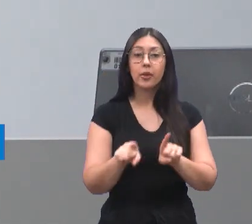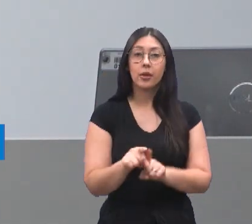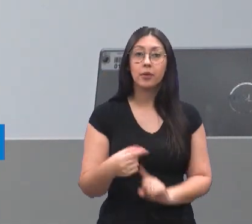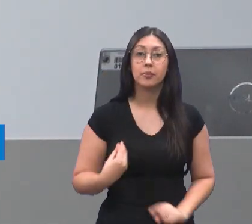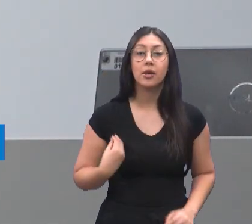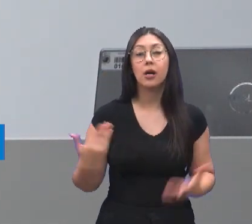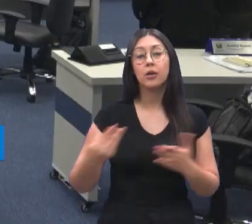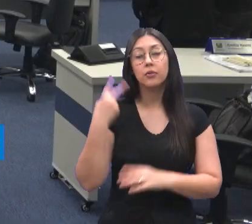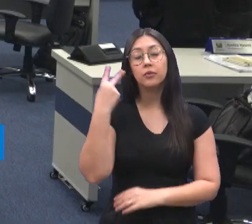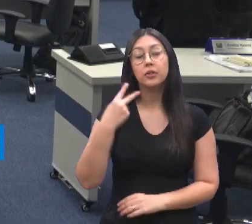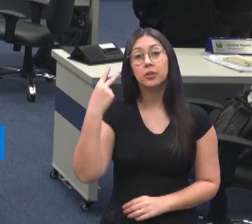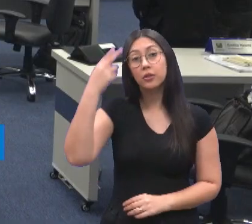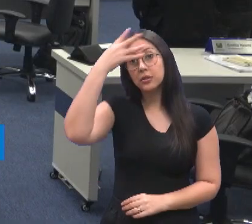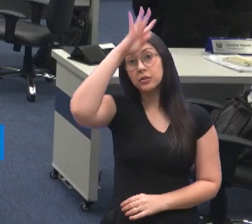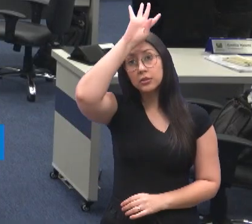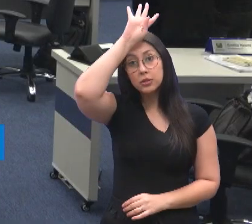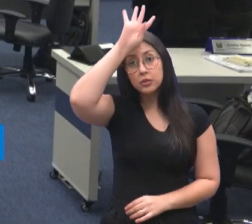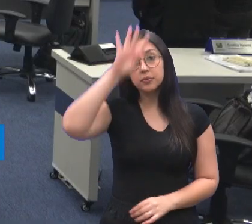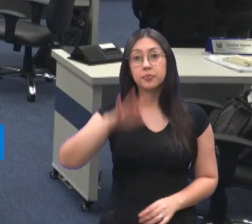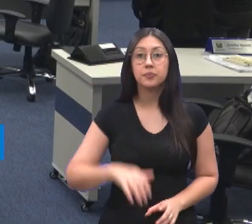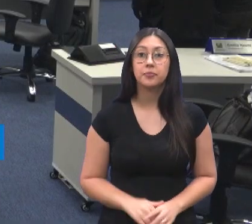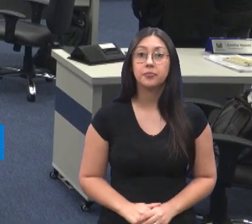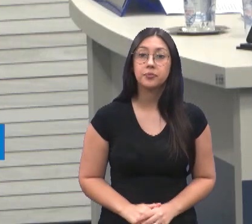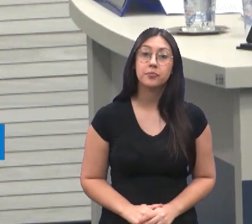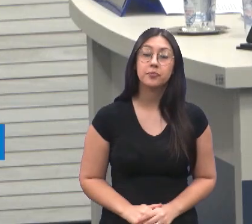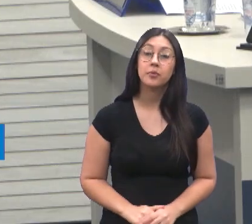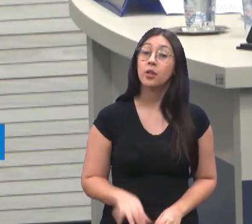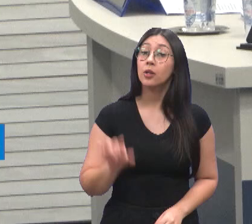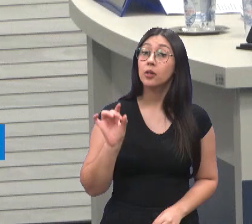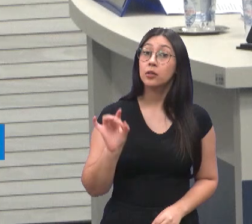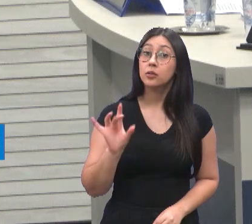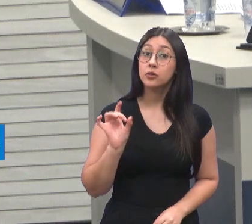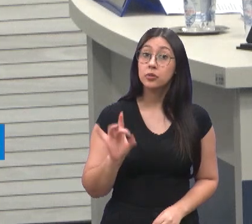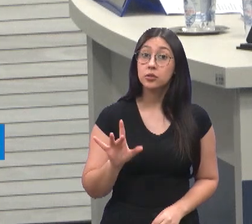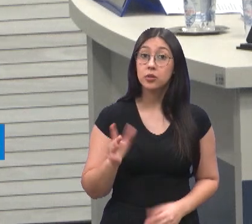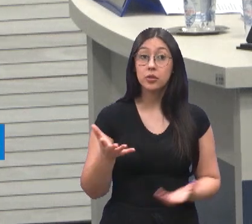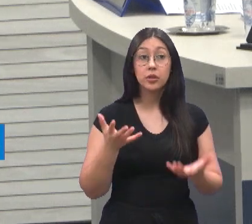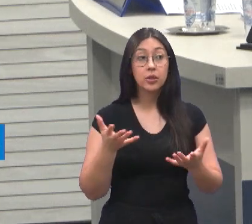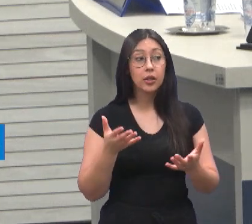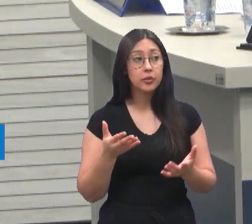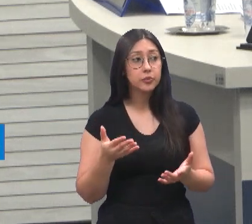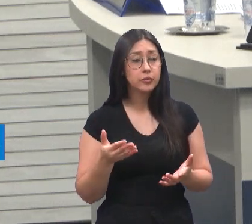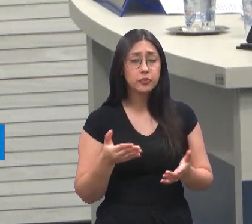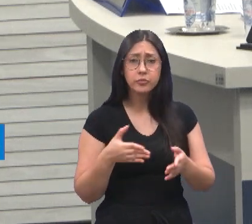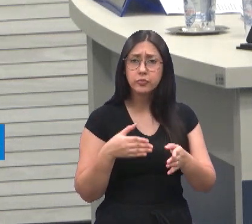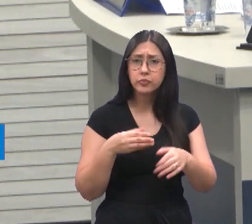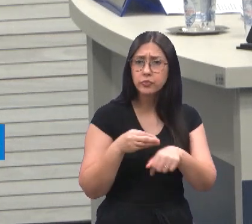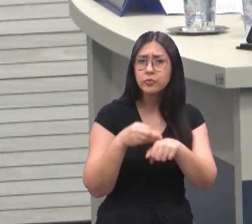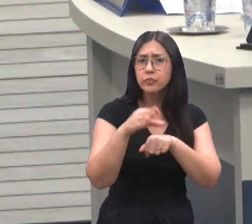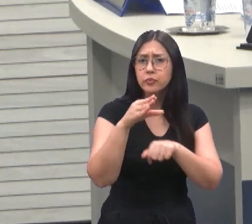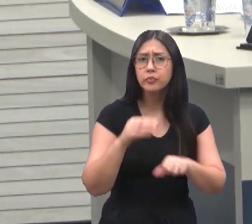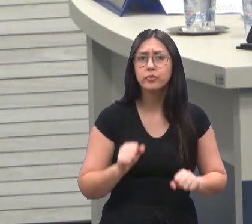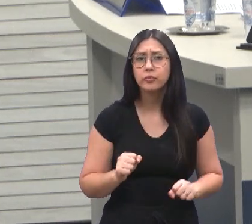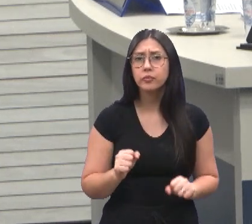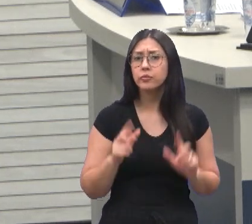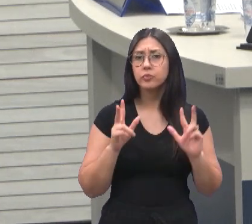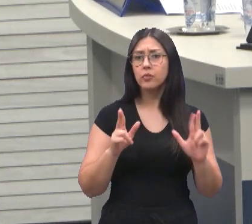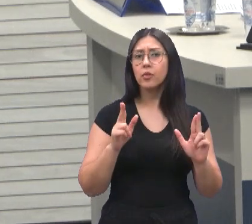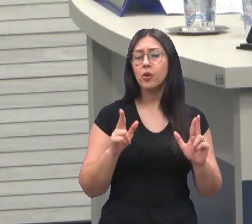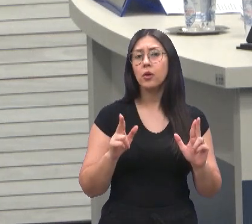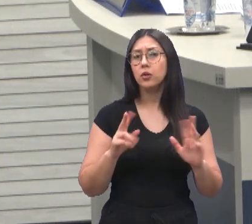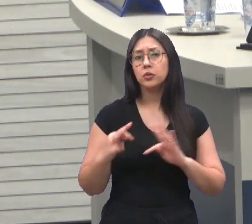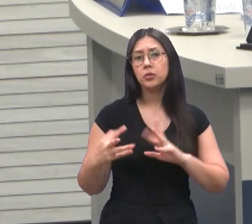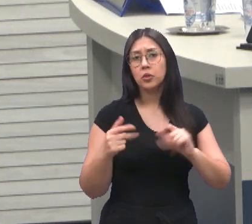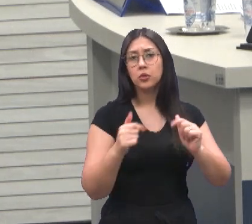o vereador Sena. Presidente, só deixar como sugestão, como todos os nossos requerimentos que